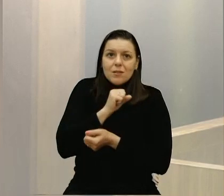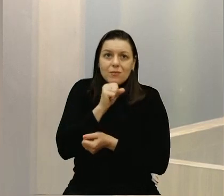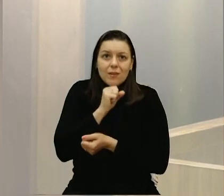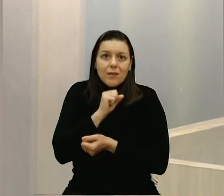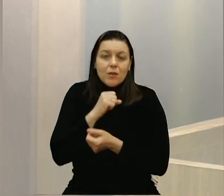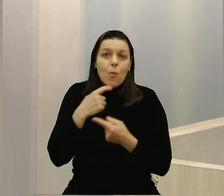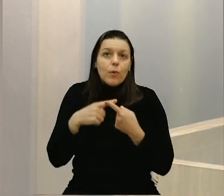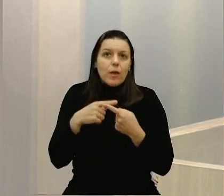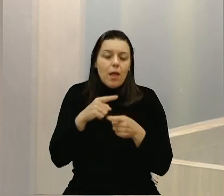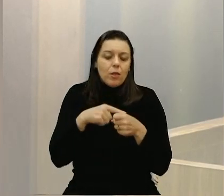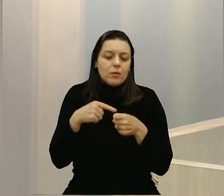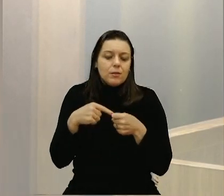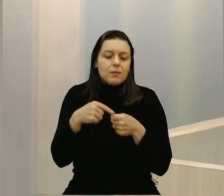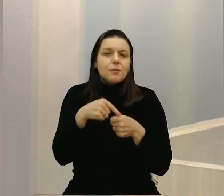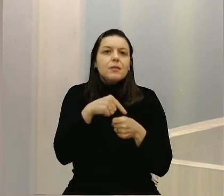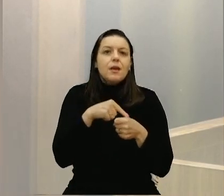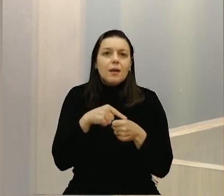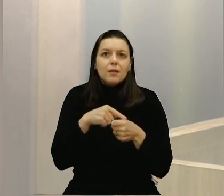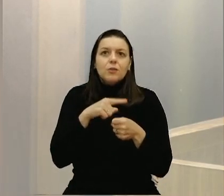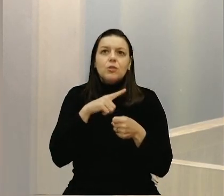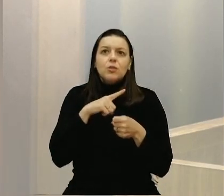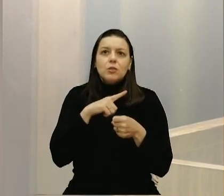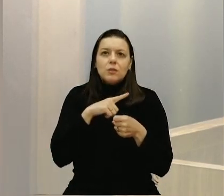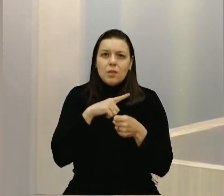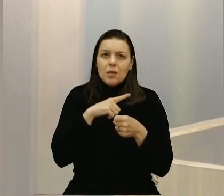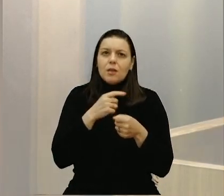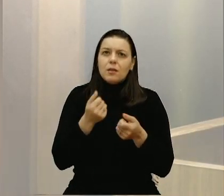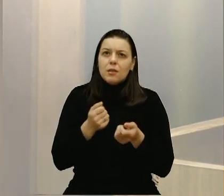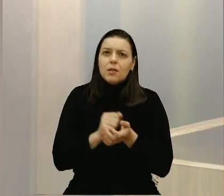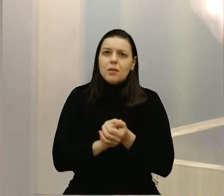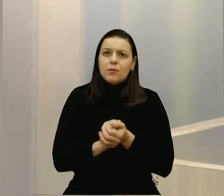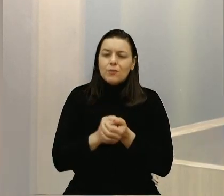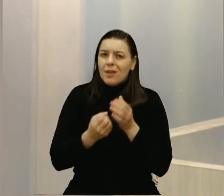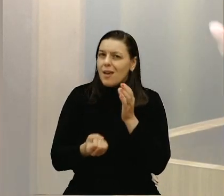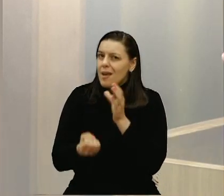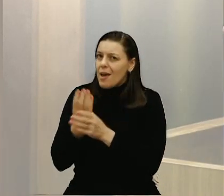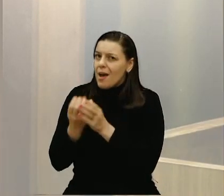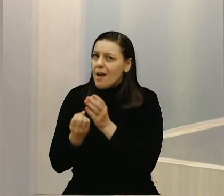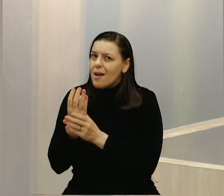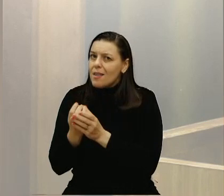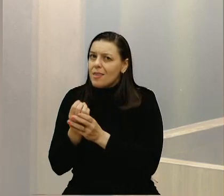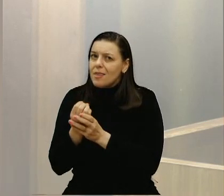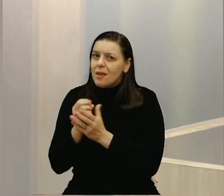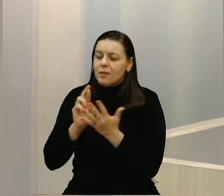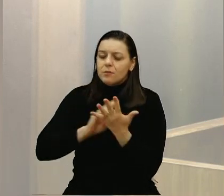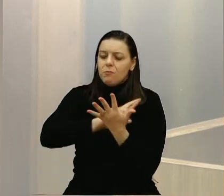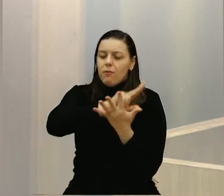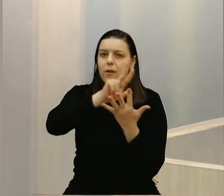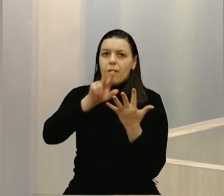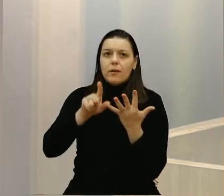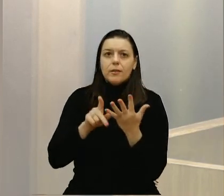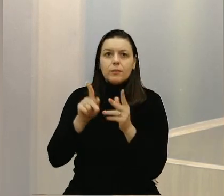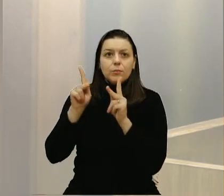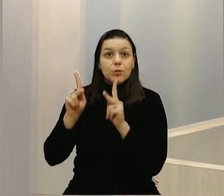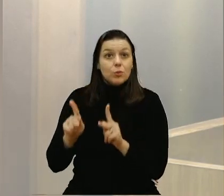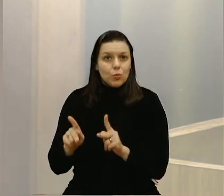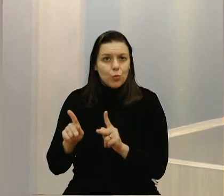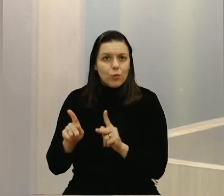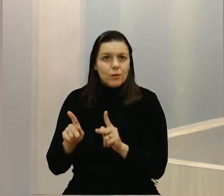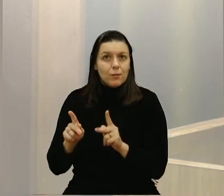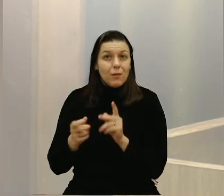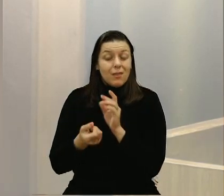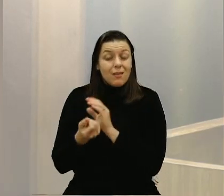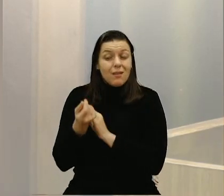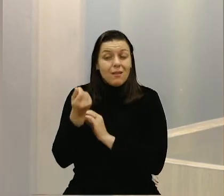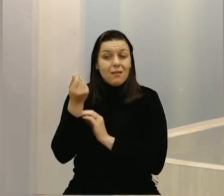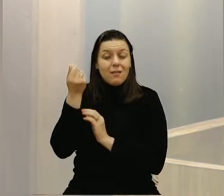cidade, ela se consolidou e foi criada na mão de muitas pessoas. Mas, desde o